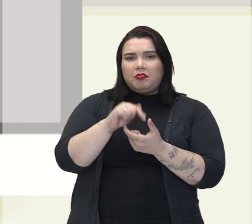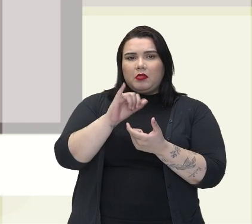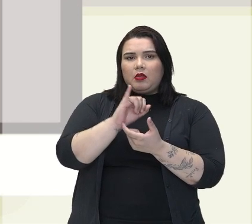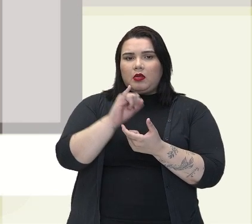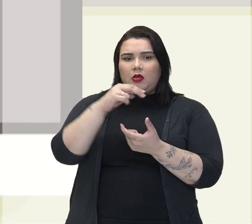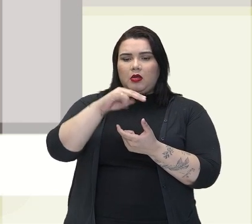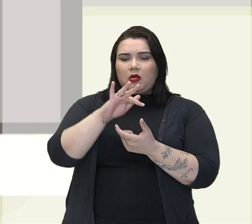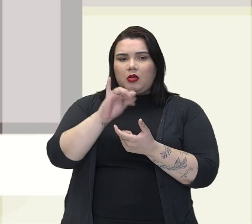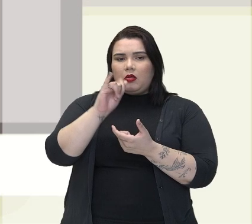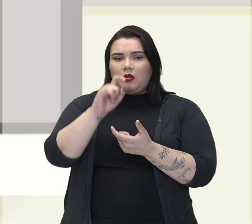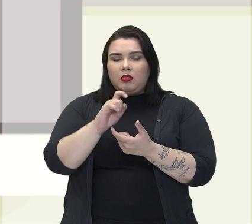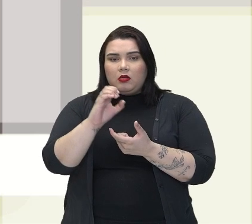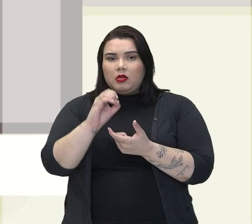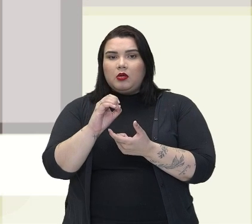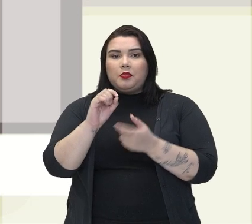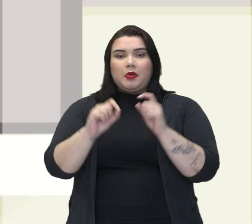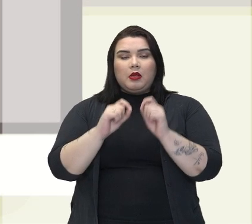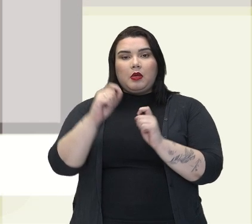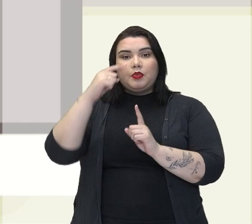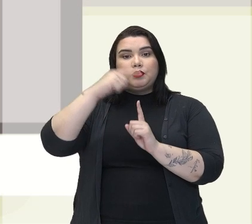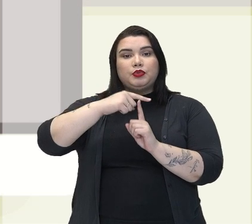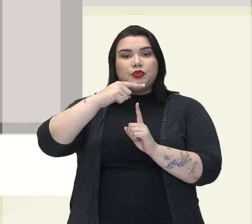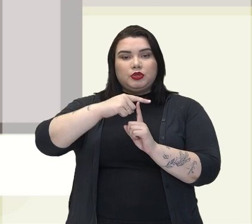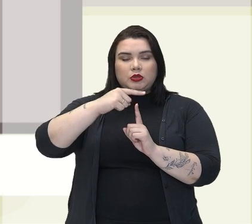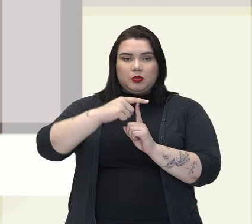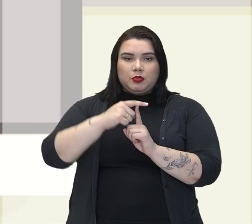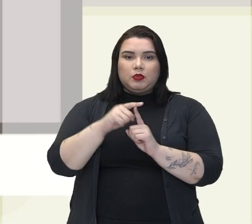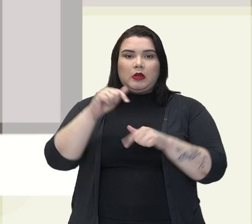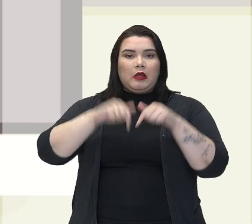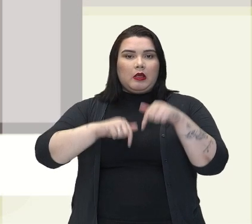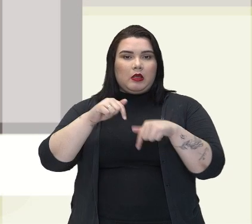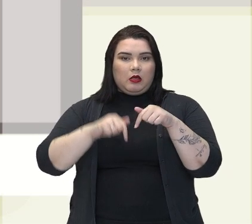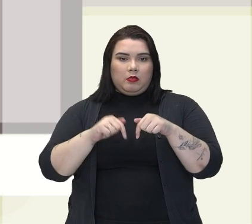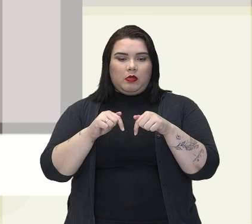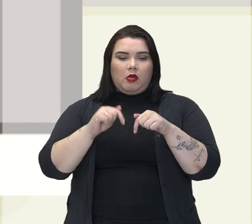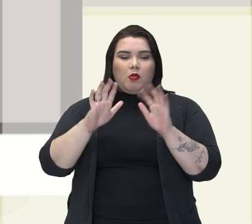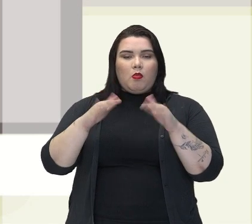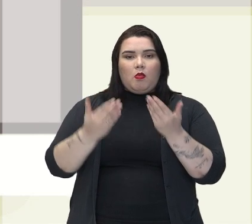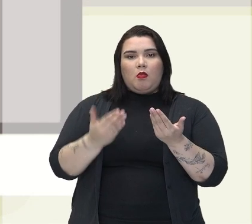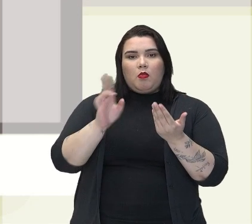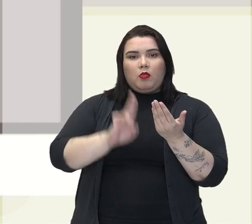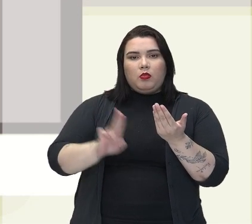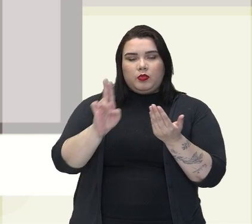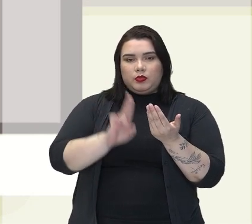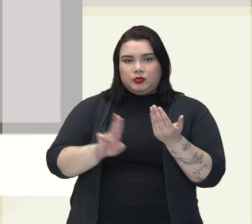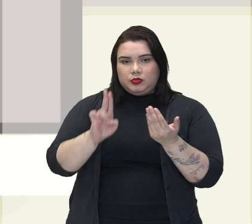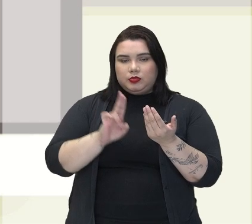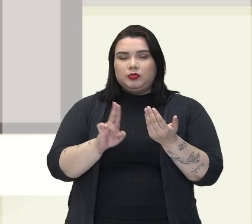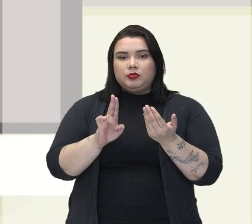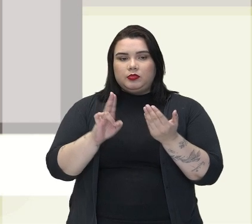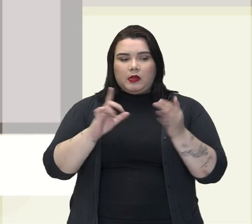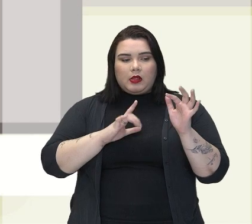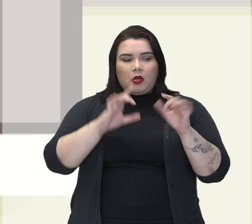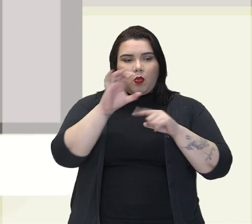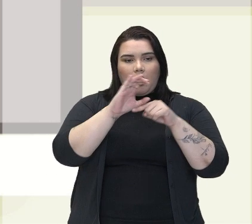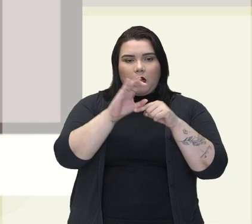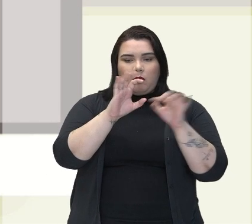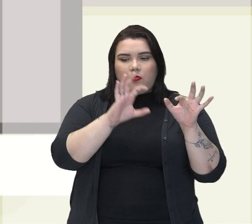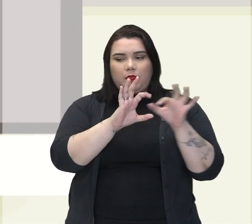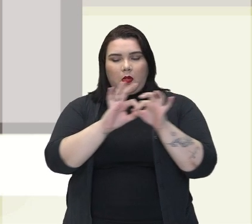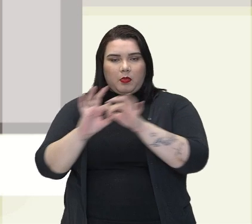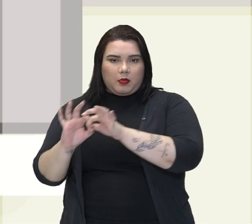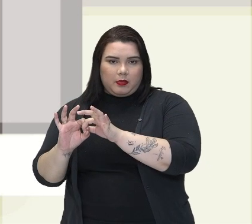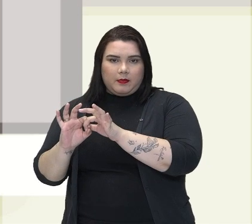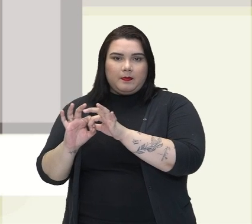Ele indica o tipo de ligação que os carbonos fazem entre si, né? Então,